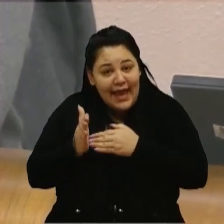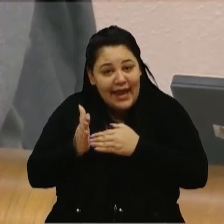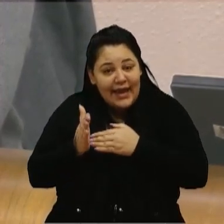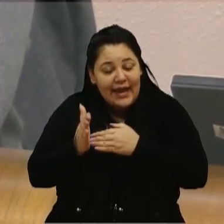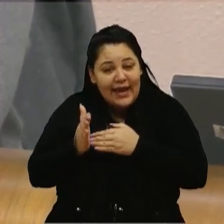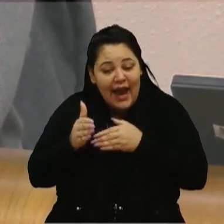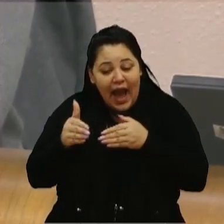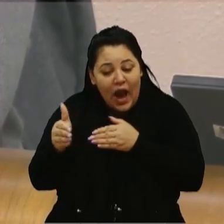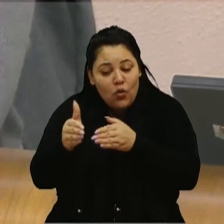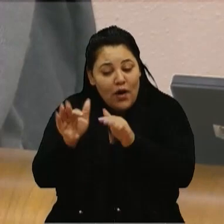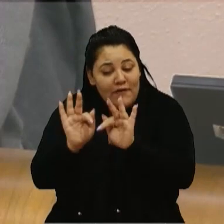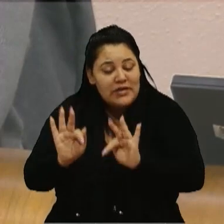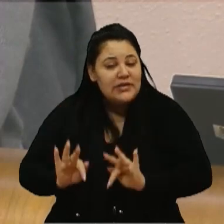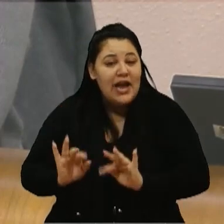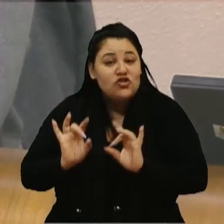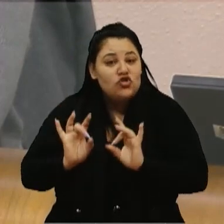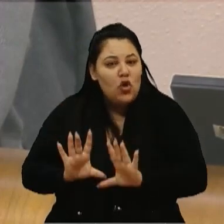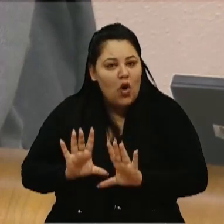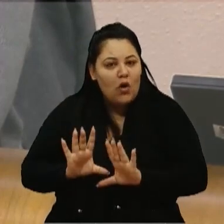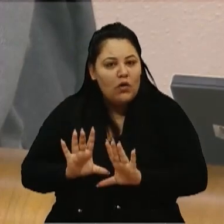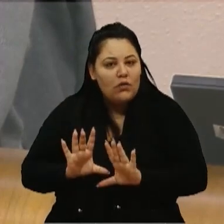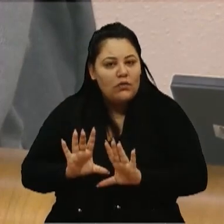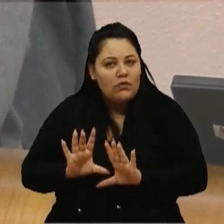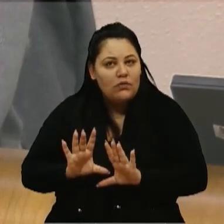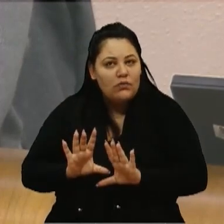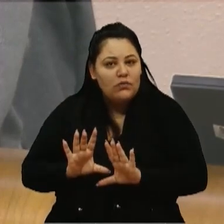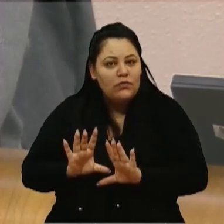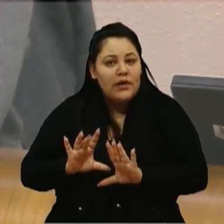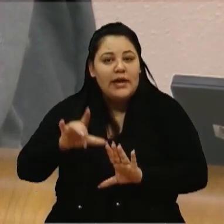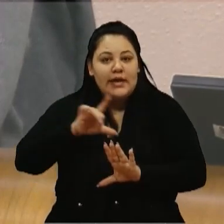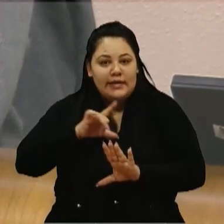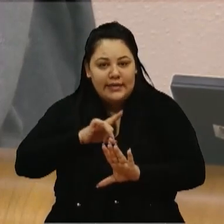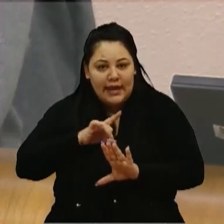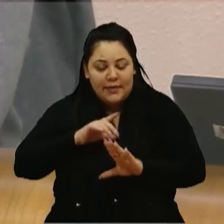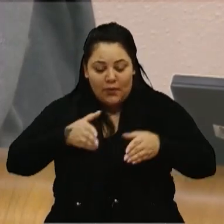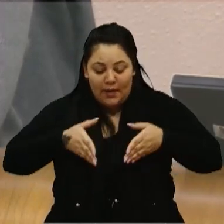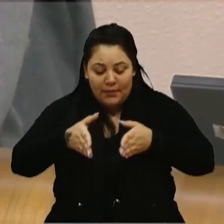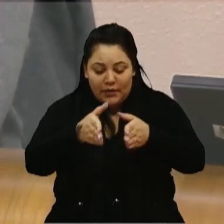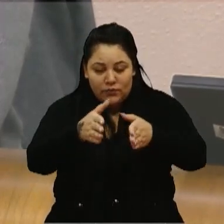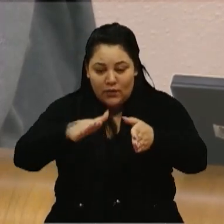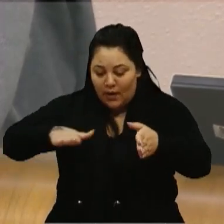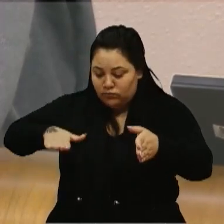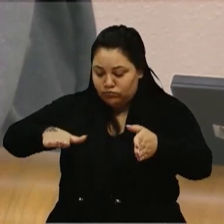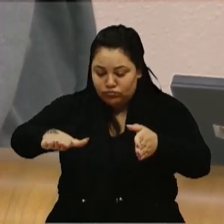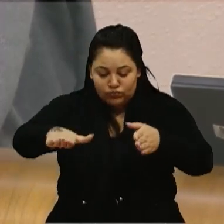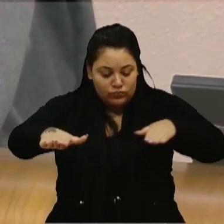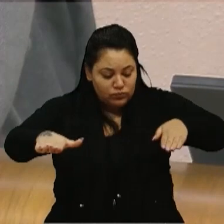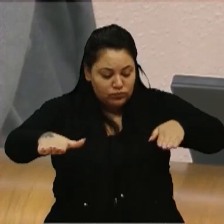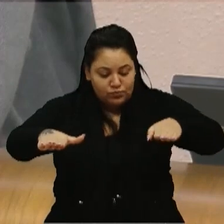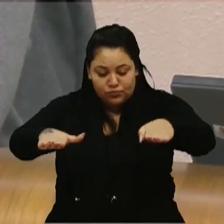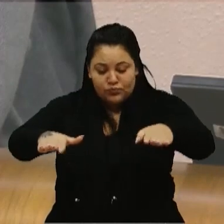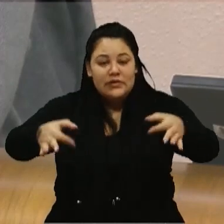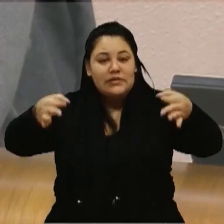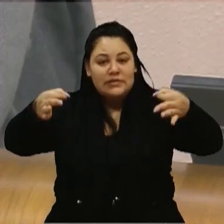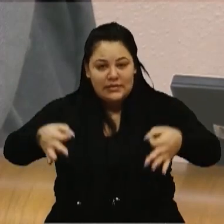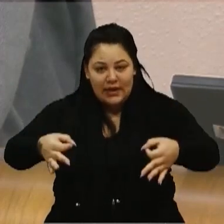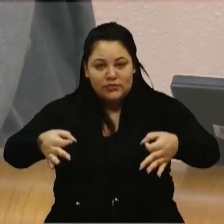toda ela asfaltada, com calçada dos dois lados da rua. Com uma emenda do Assis